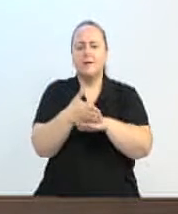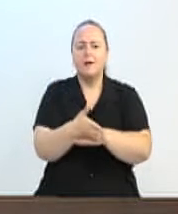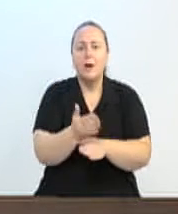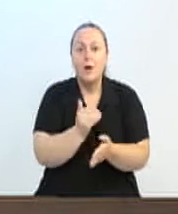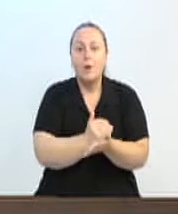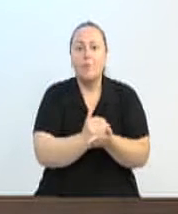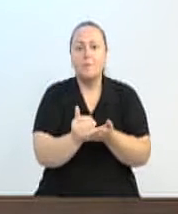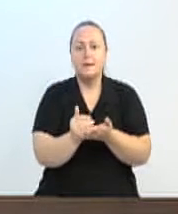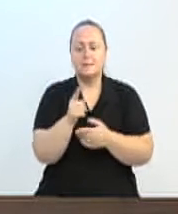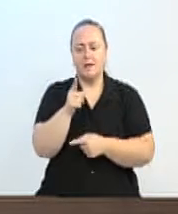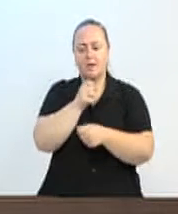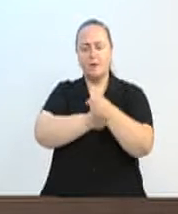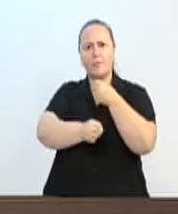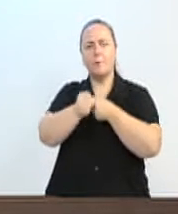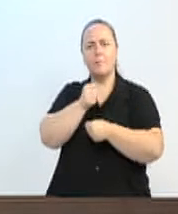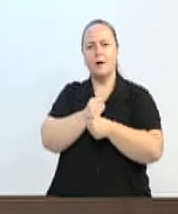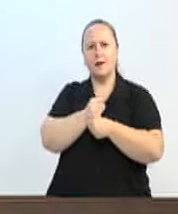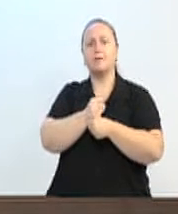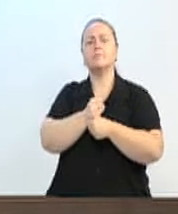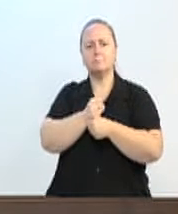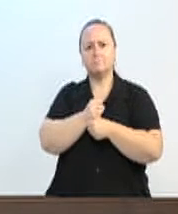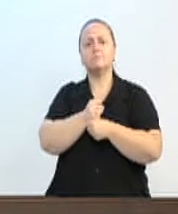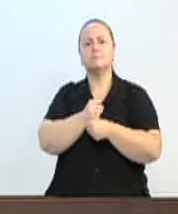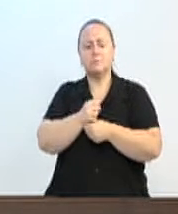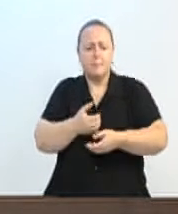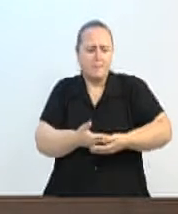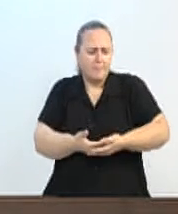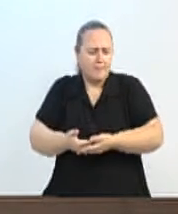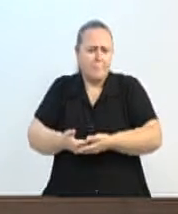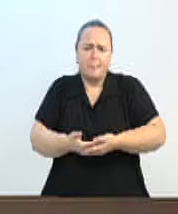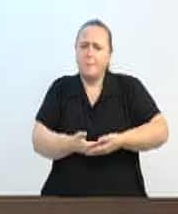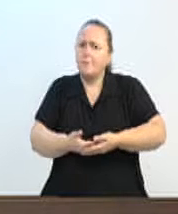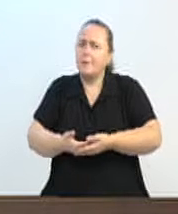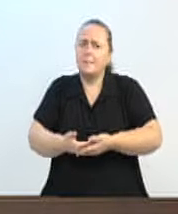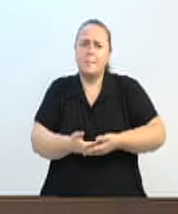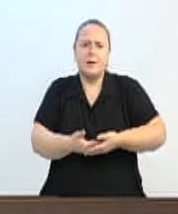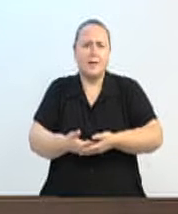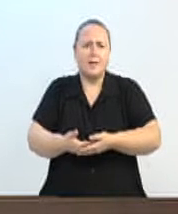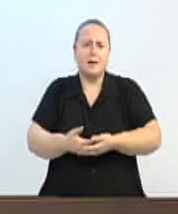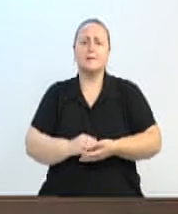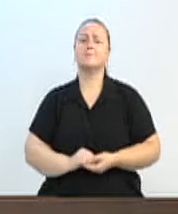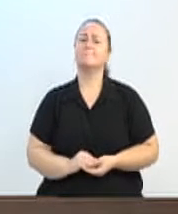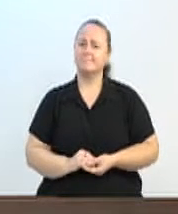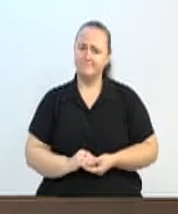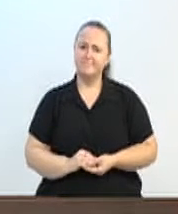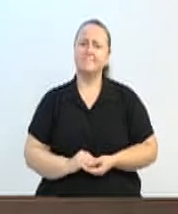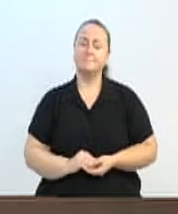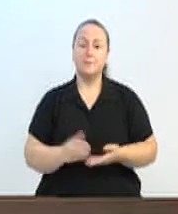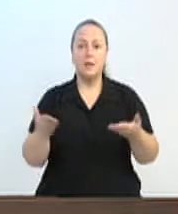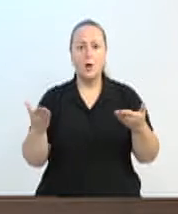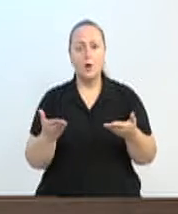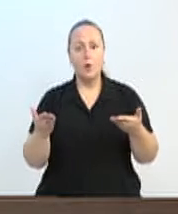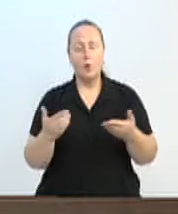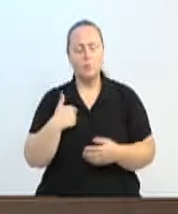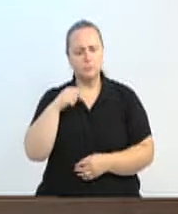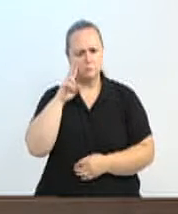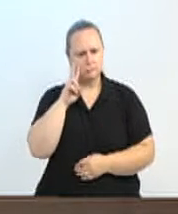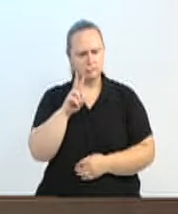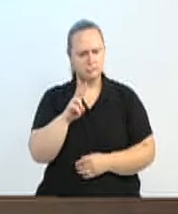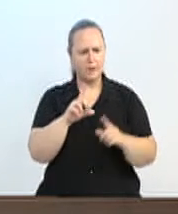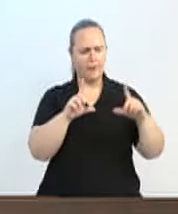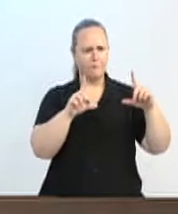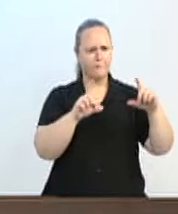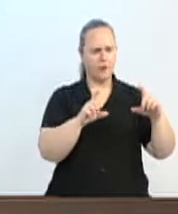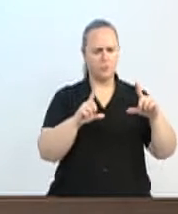apenas um ano ele era um bebezinho e hoje eu tomei um susto quando eu vi as